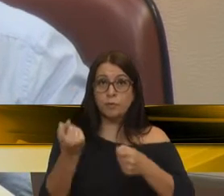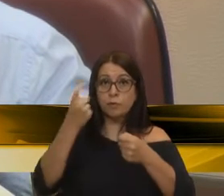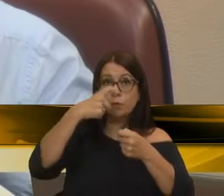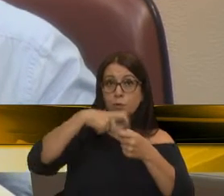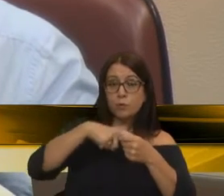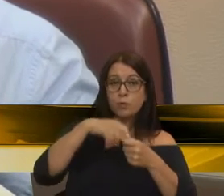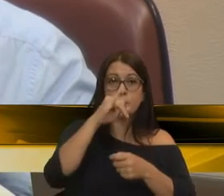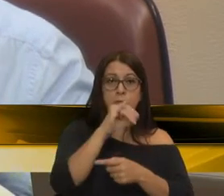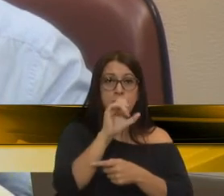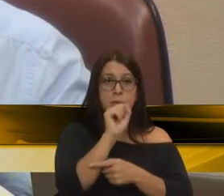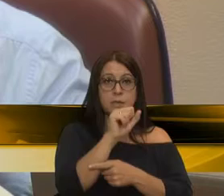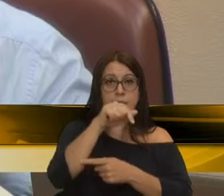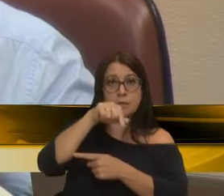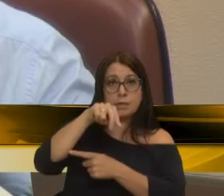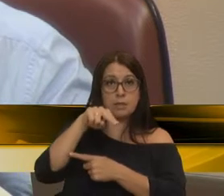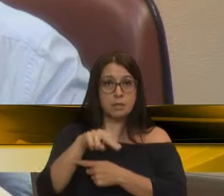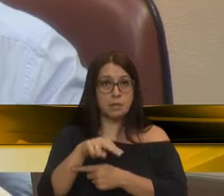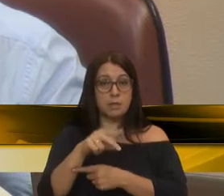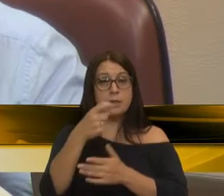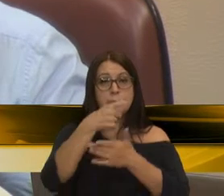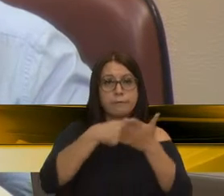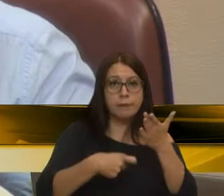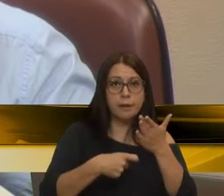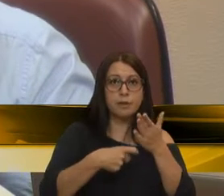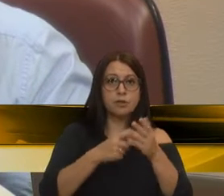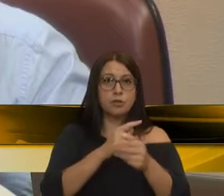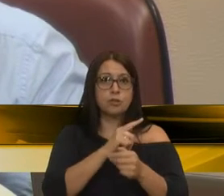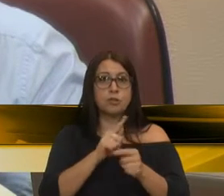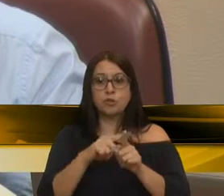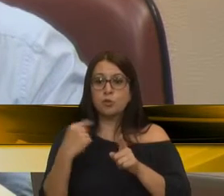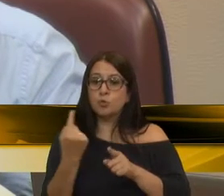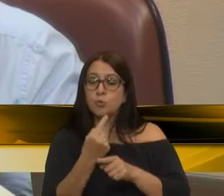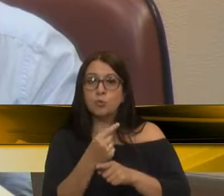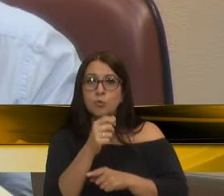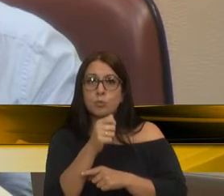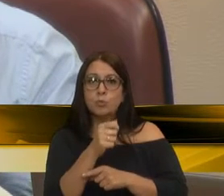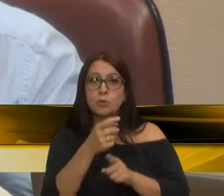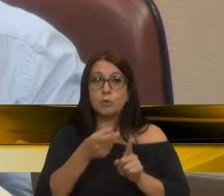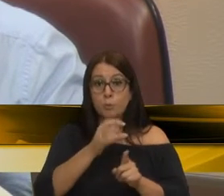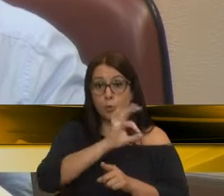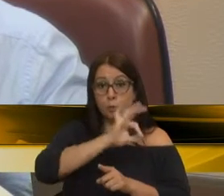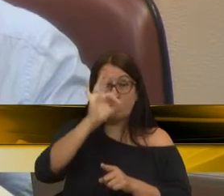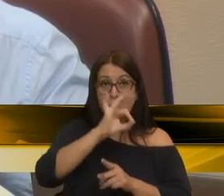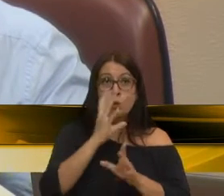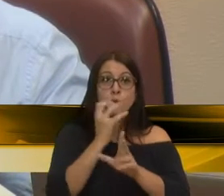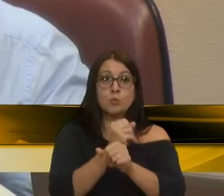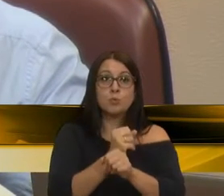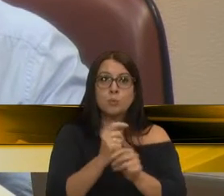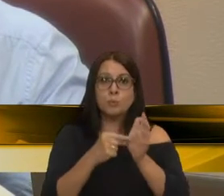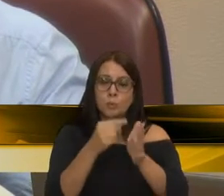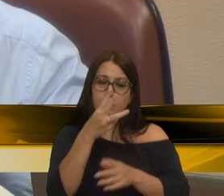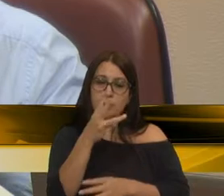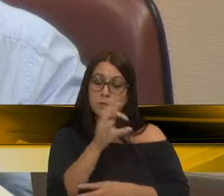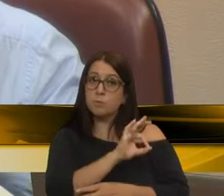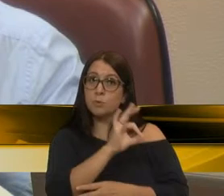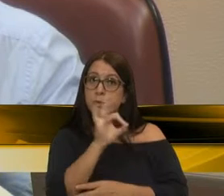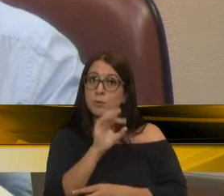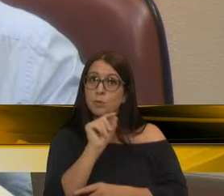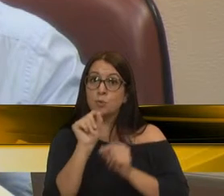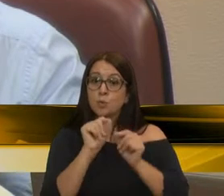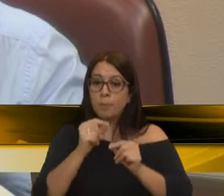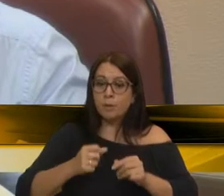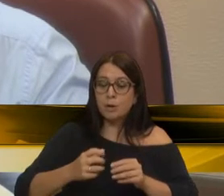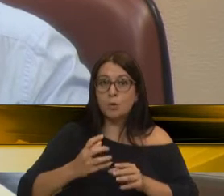do iss qn da taxa de gerenciamento sendo que as alíquotas o matas somadas importa em 3 por cento sobre o faturamento